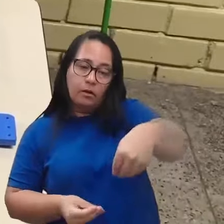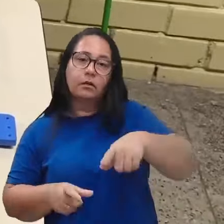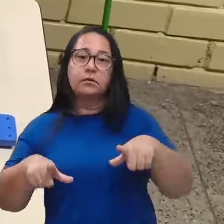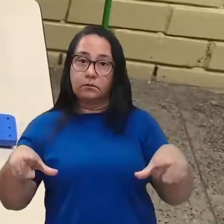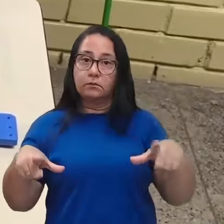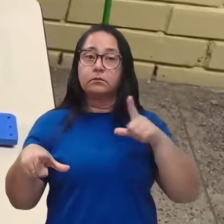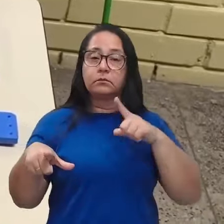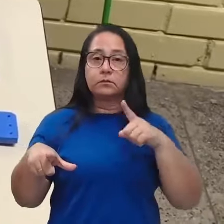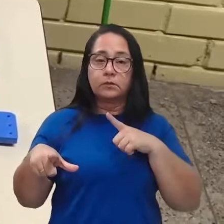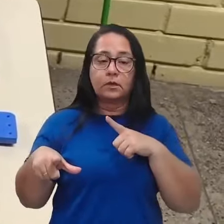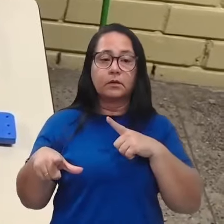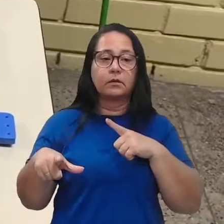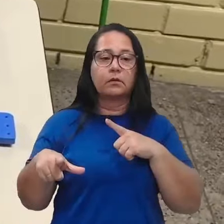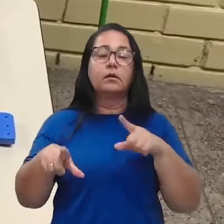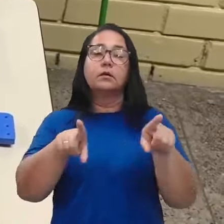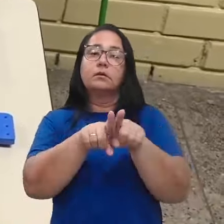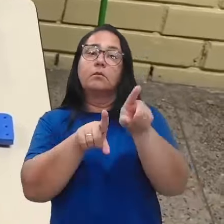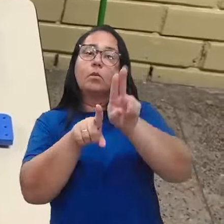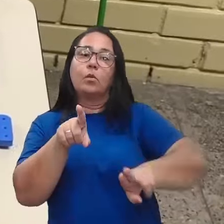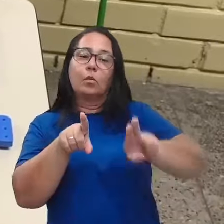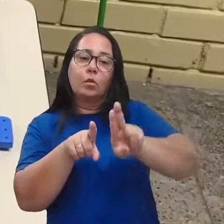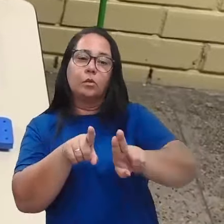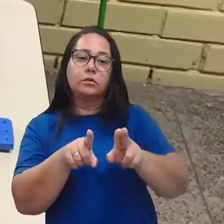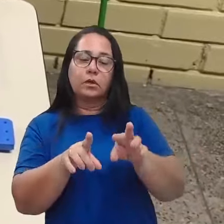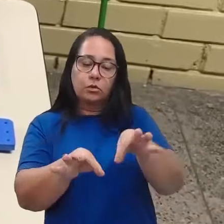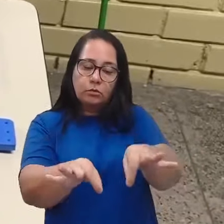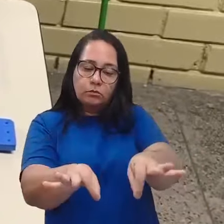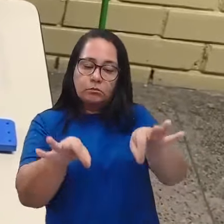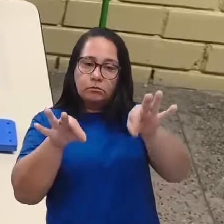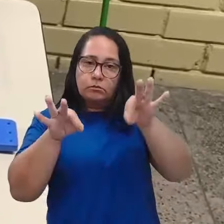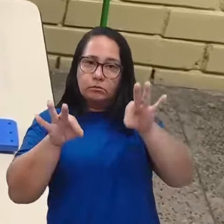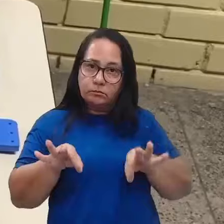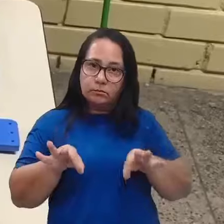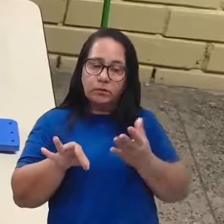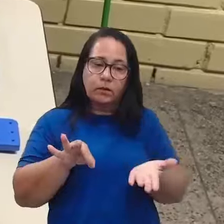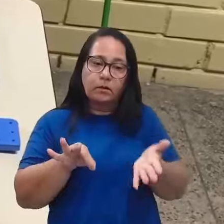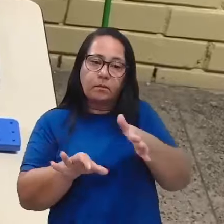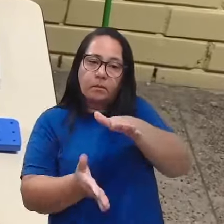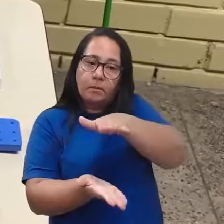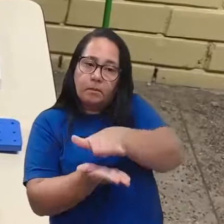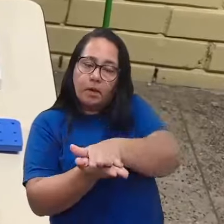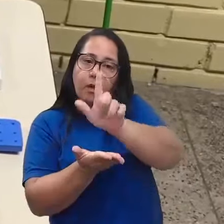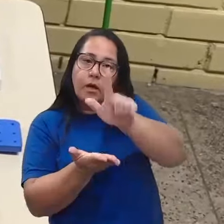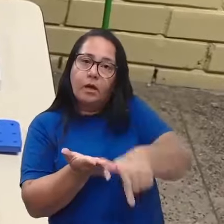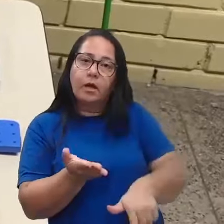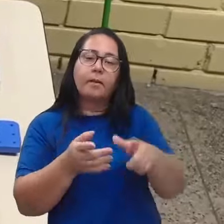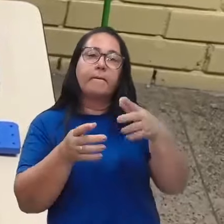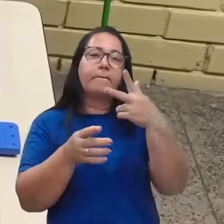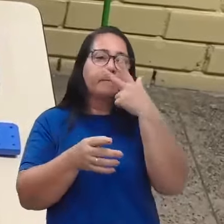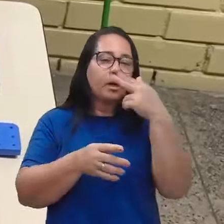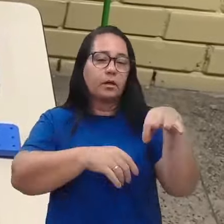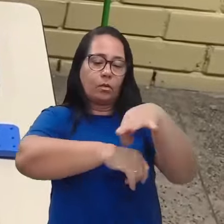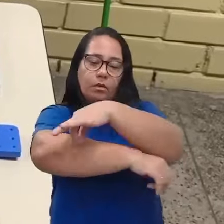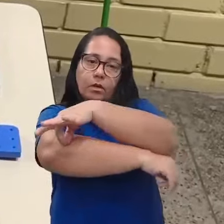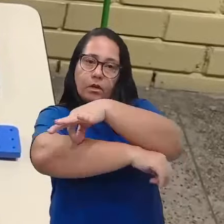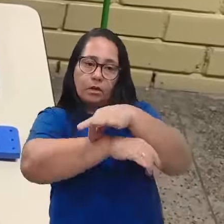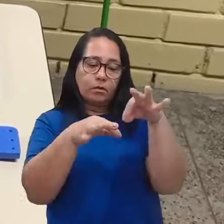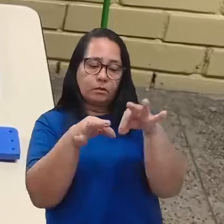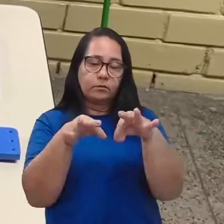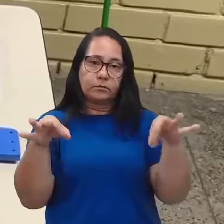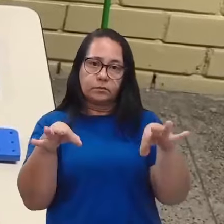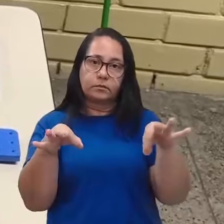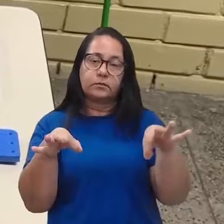realidade, é esse instrumento aqui que eu estou retirando, que é uma régua, parece uma régua, tá? De